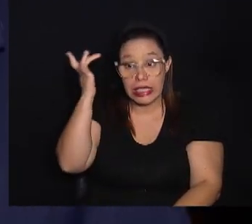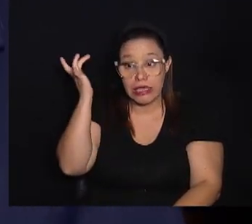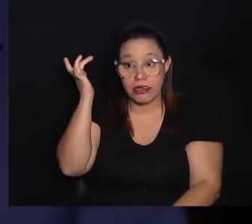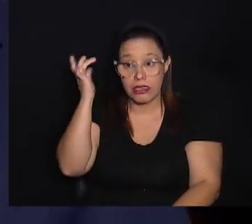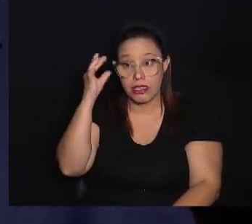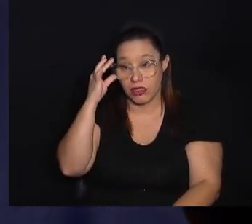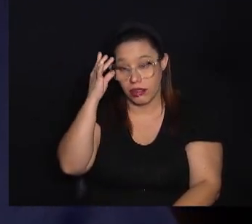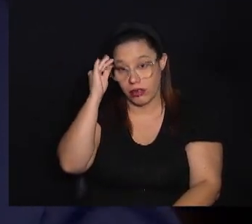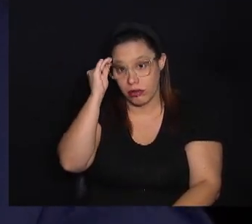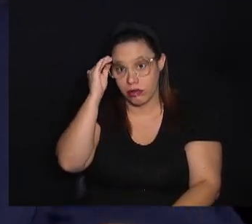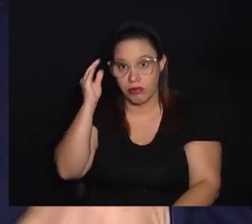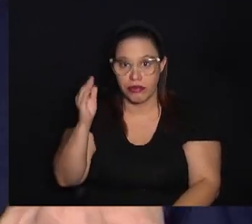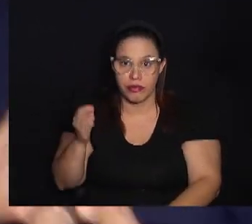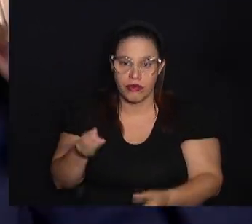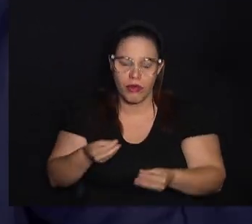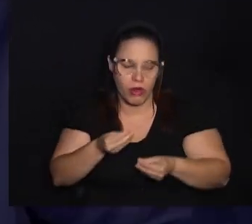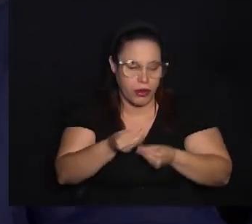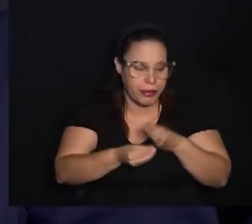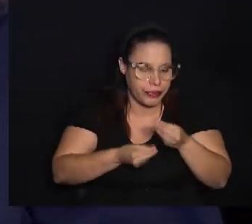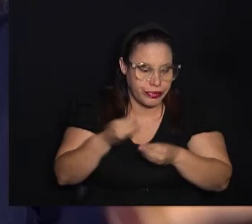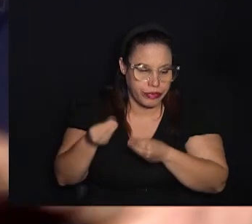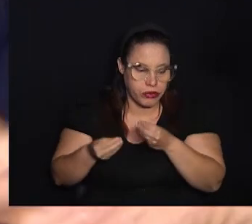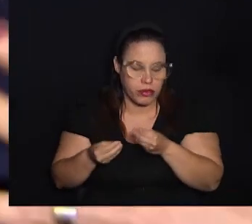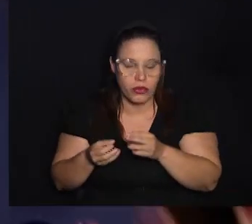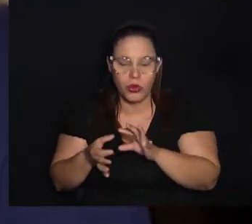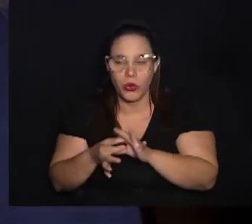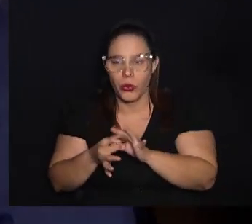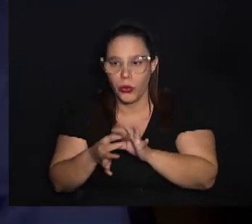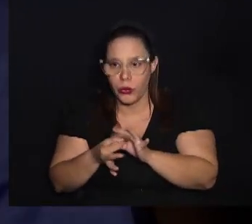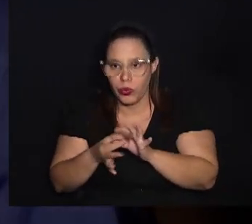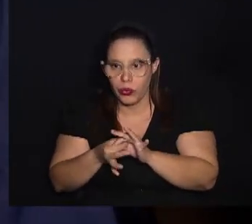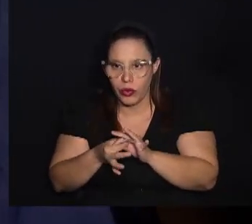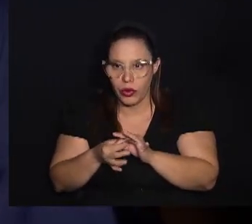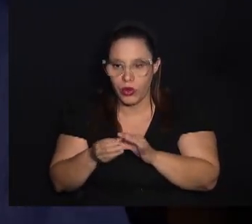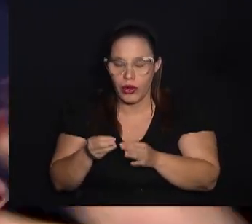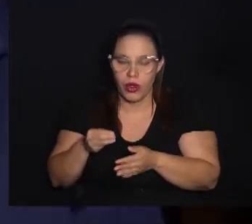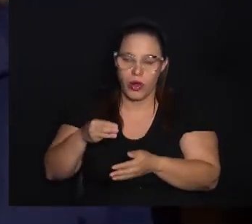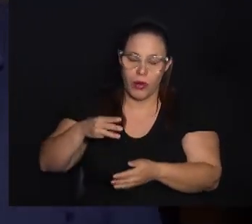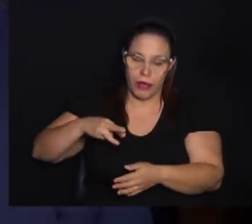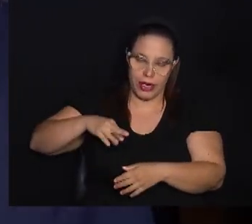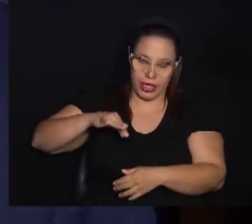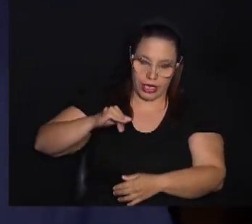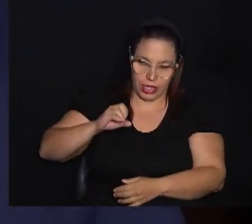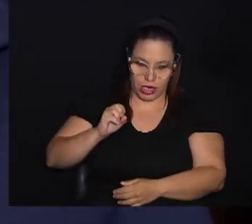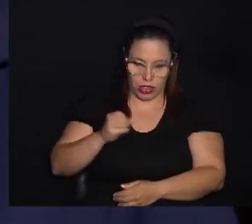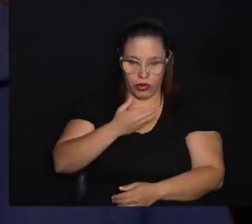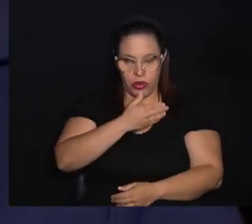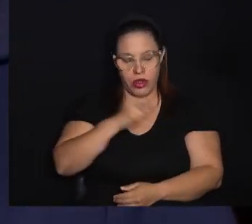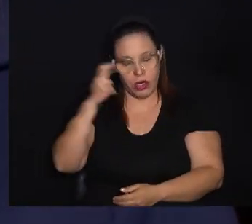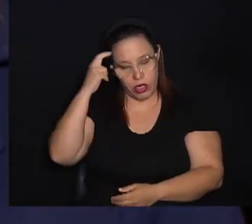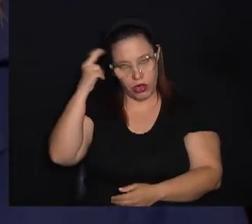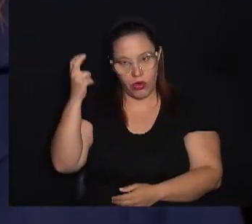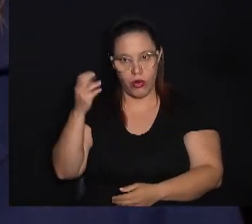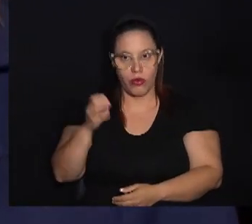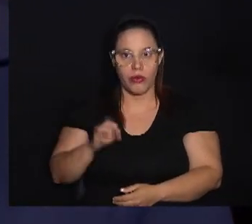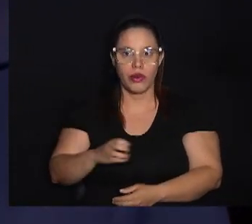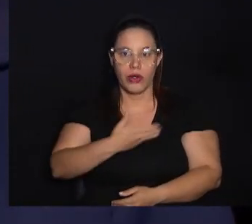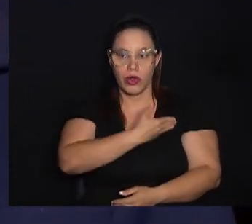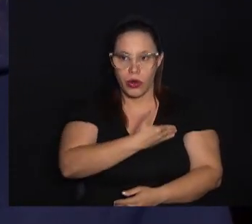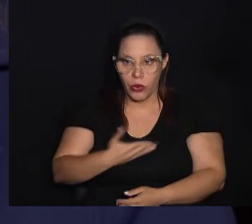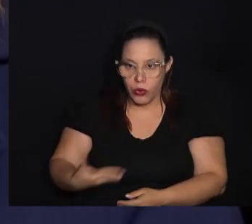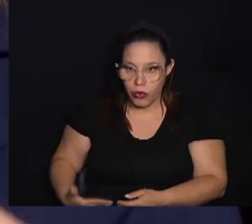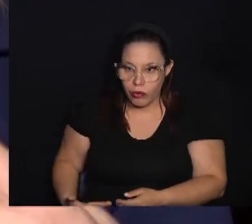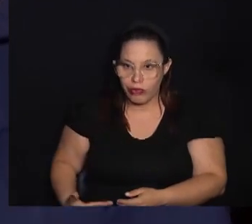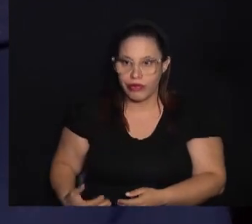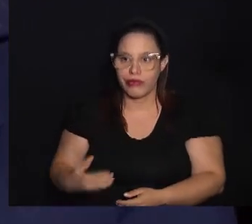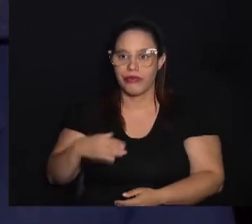é uma articulação que a gente une o ente federativo, que é o Ministério da Cultura que está aqui, o governo do estado e os municípios. É uma